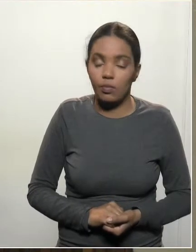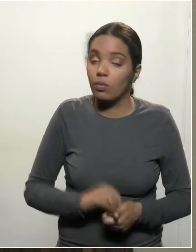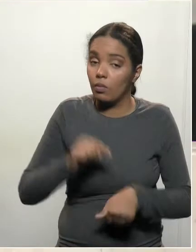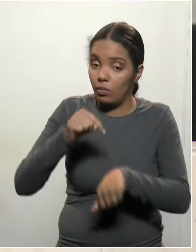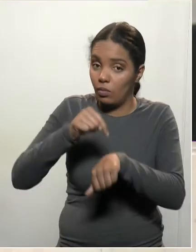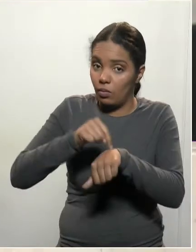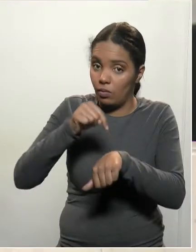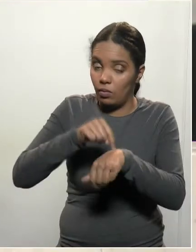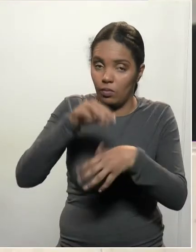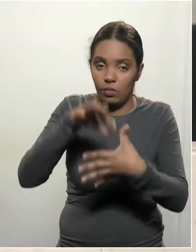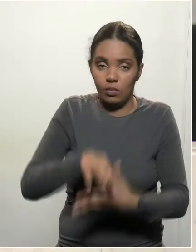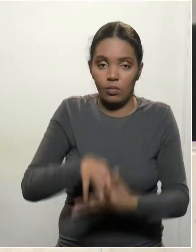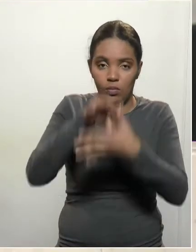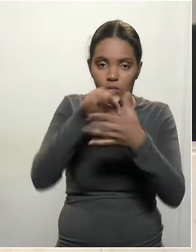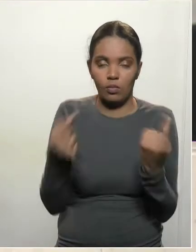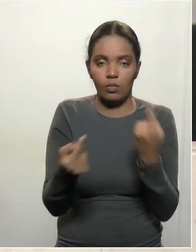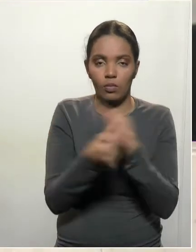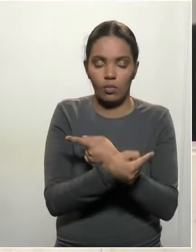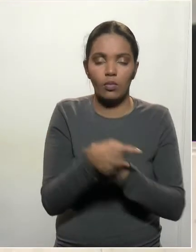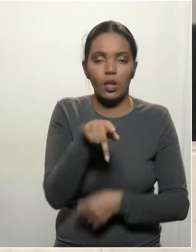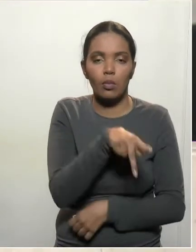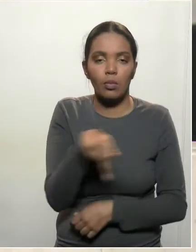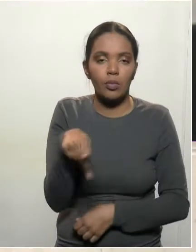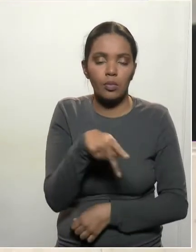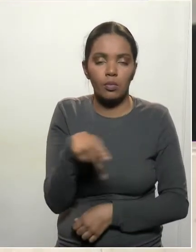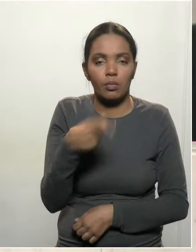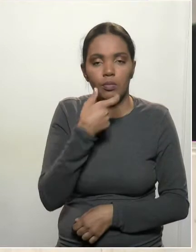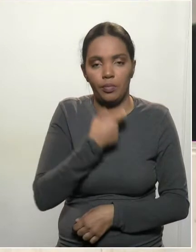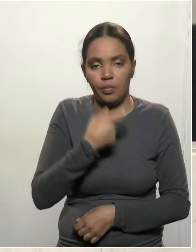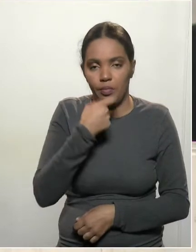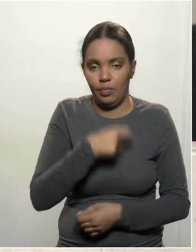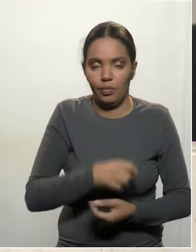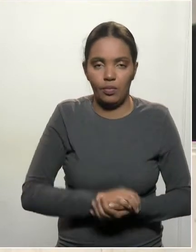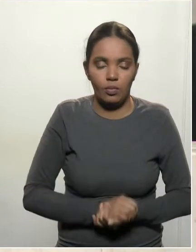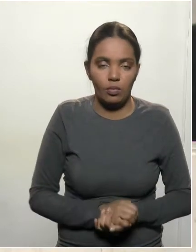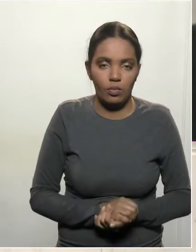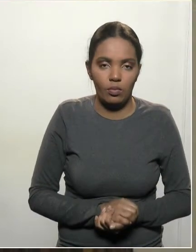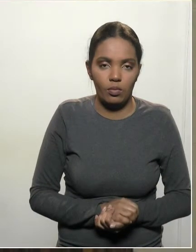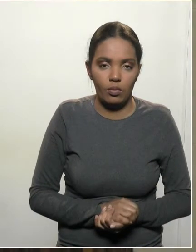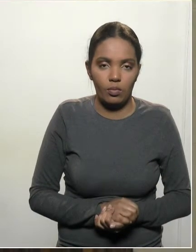Horário da liderança da oposição, deputado professor Lemos.